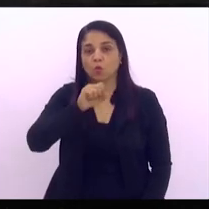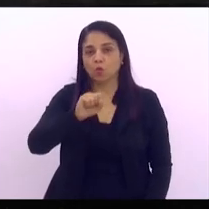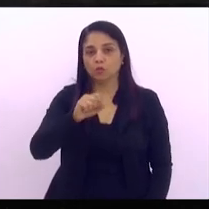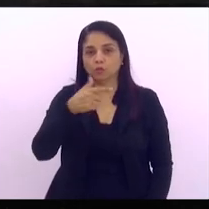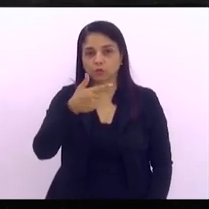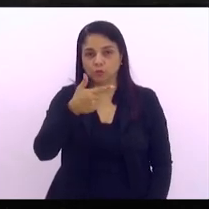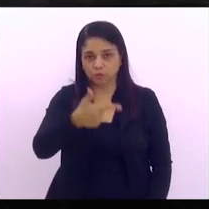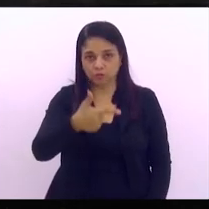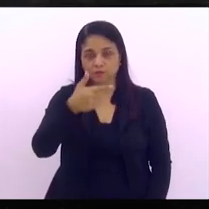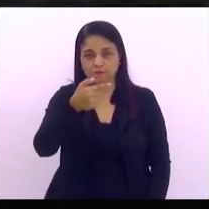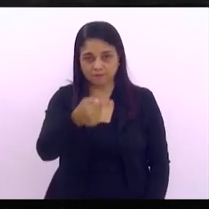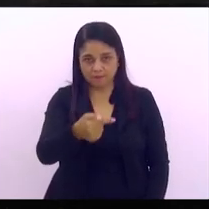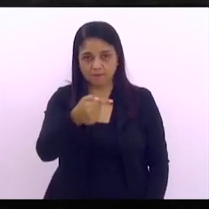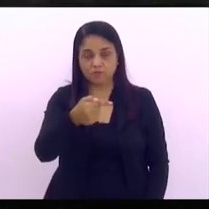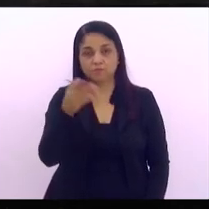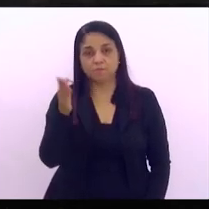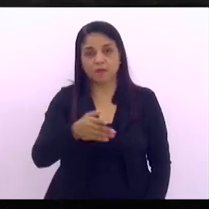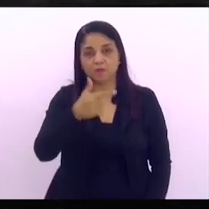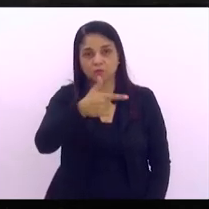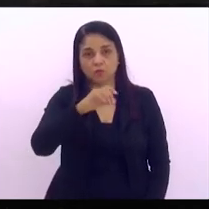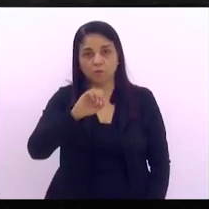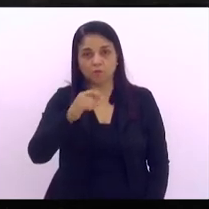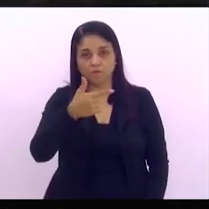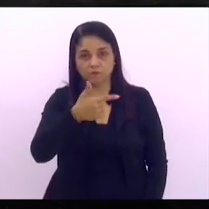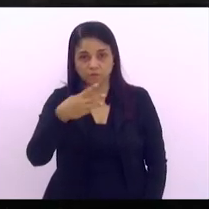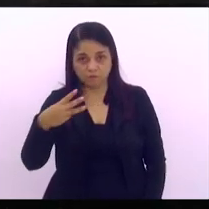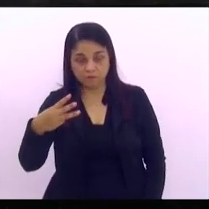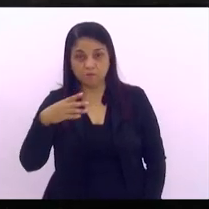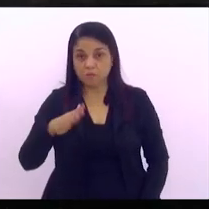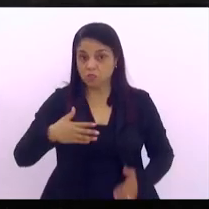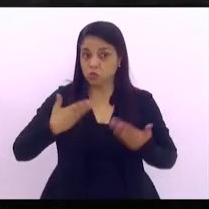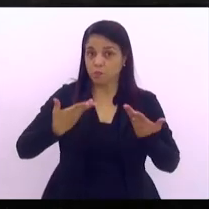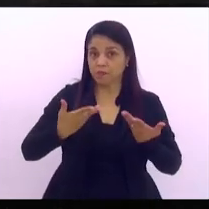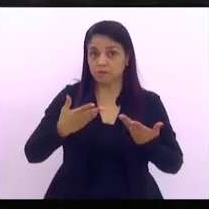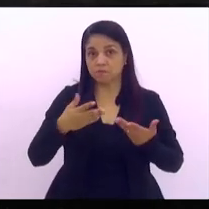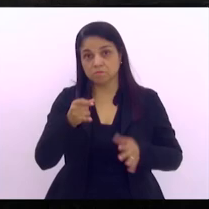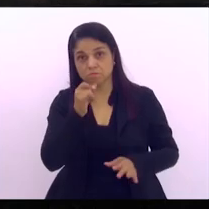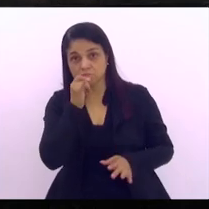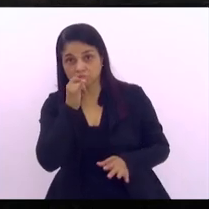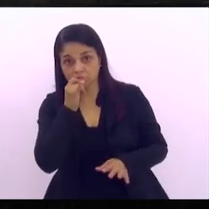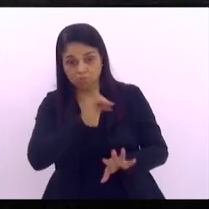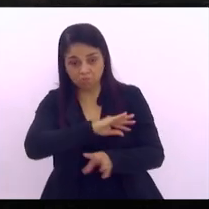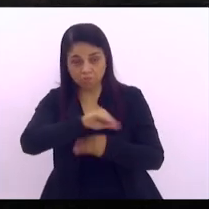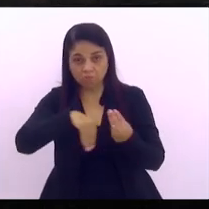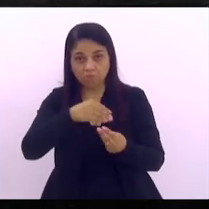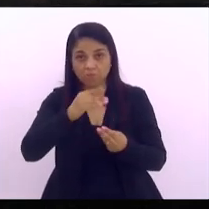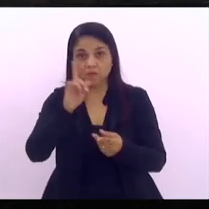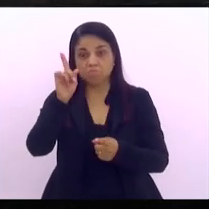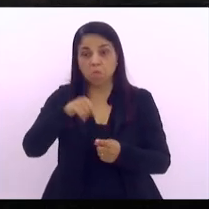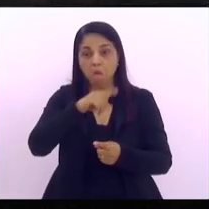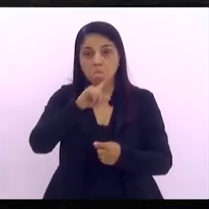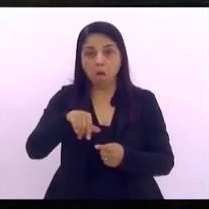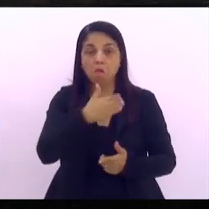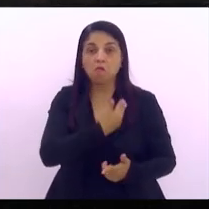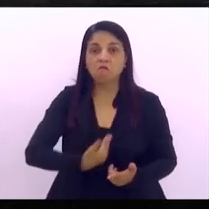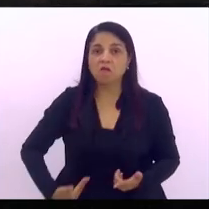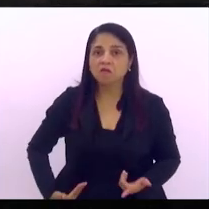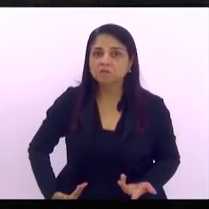827/2023, onde, para minha surpresa e para minha tristeza, foi vetado pelo governo.